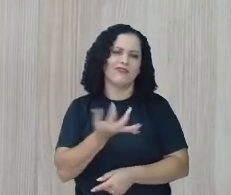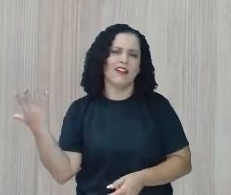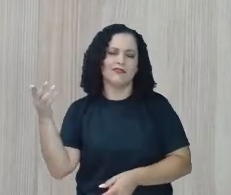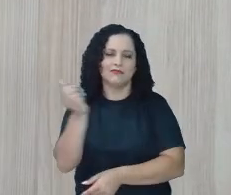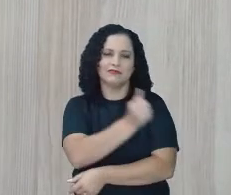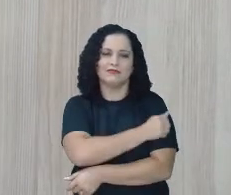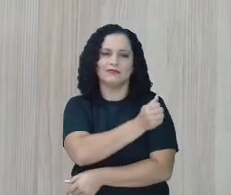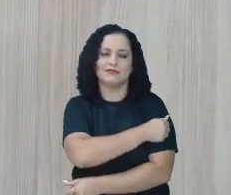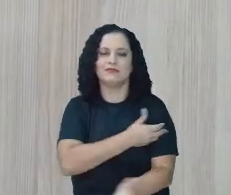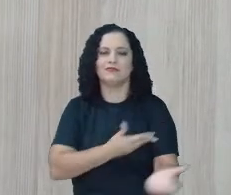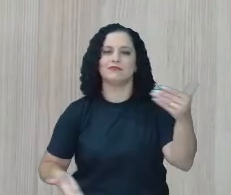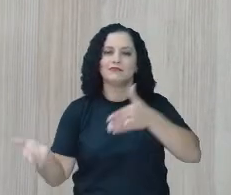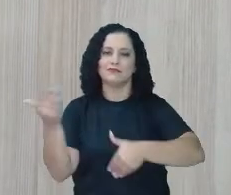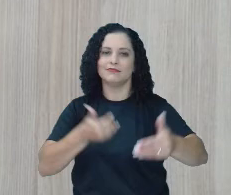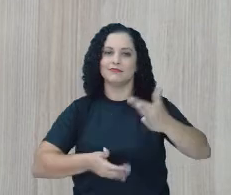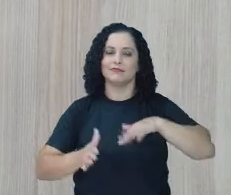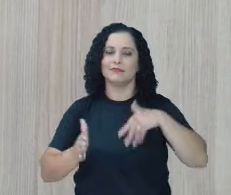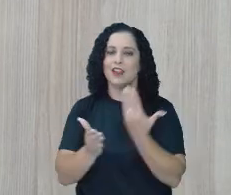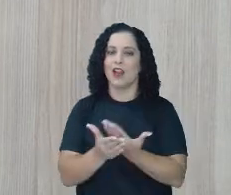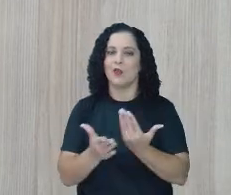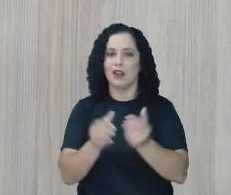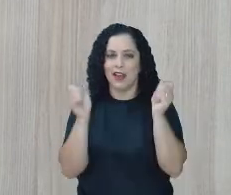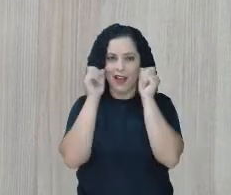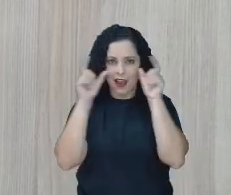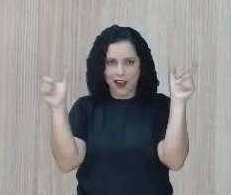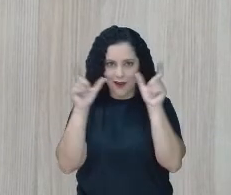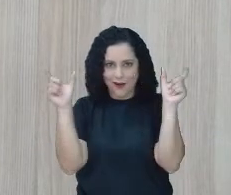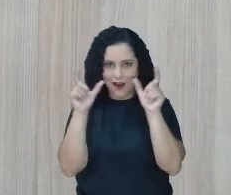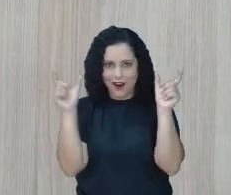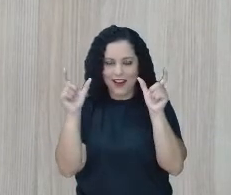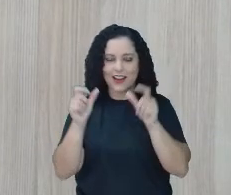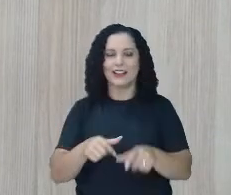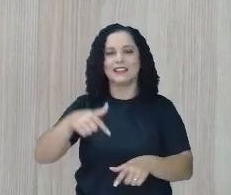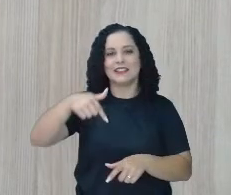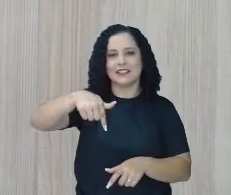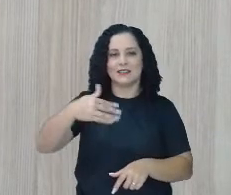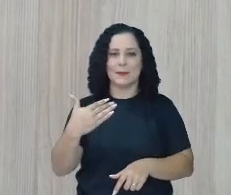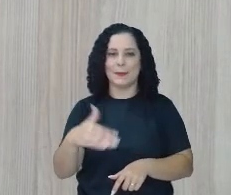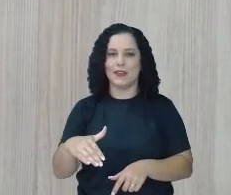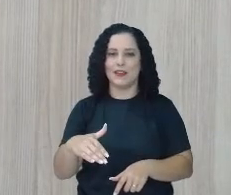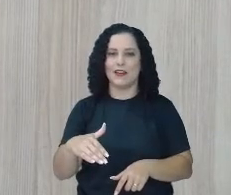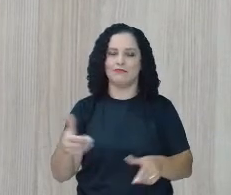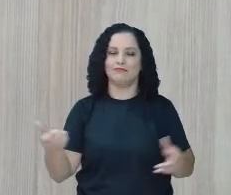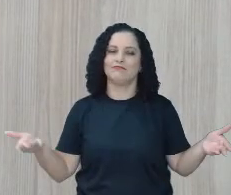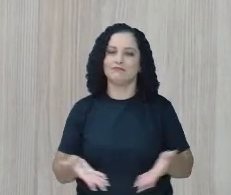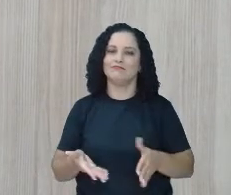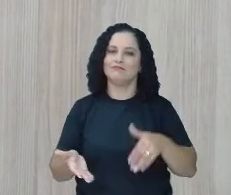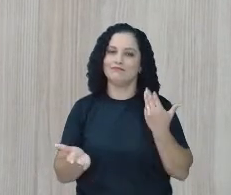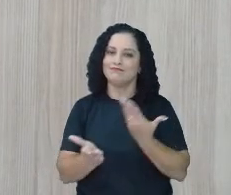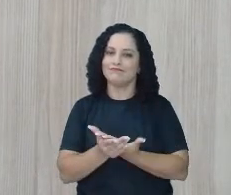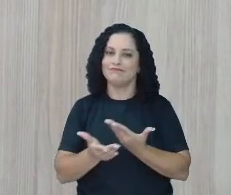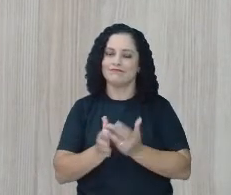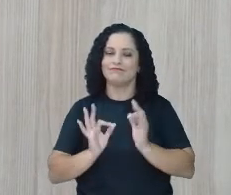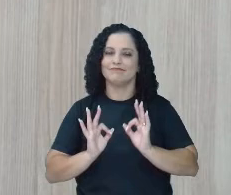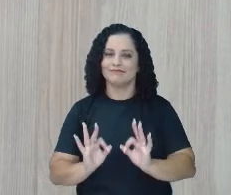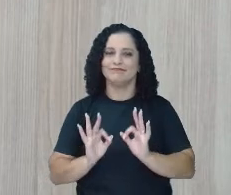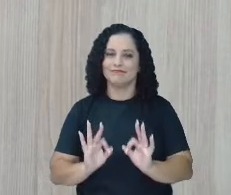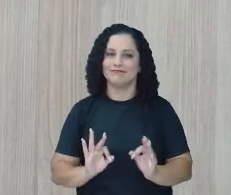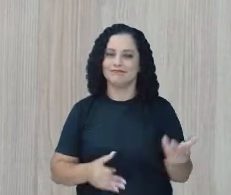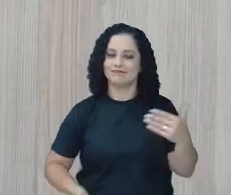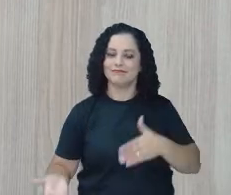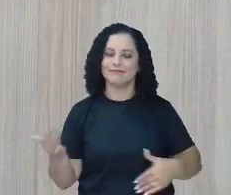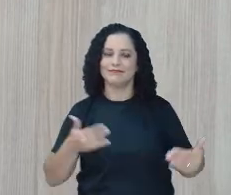da nossa aula, acordadinhos aí desde as 7h30 da manhã para curtir essa aula aqui com a gente,